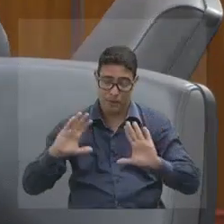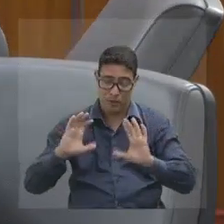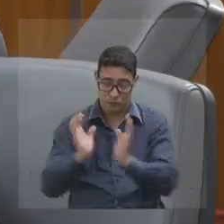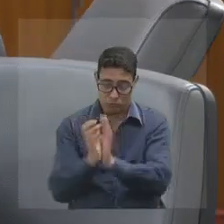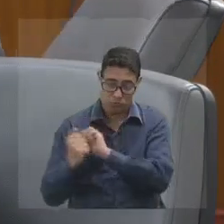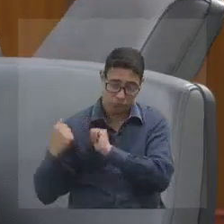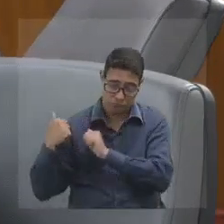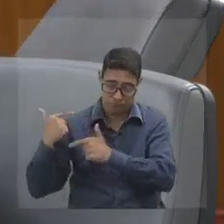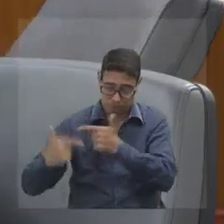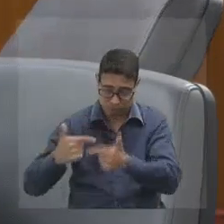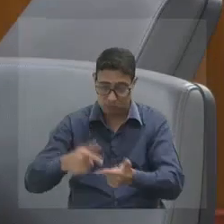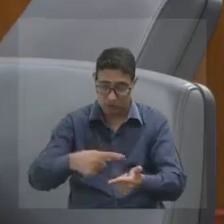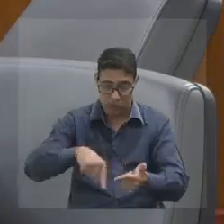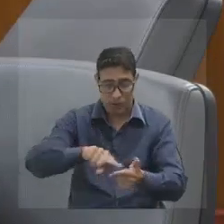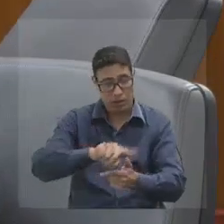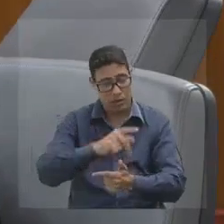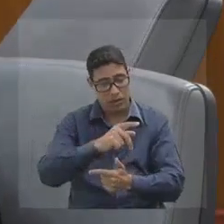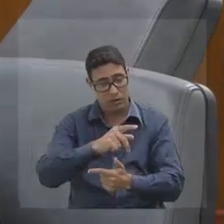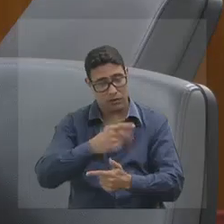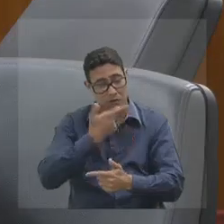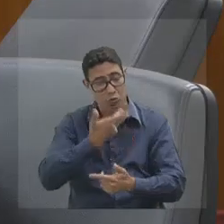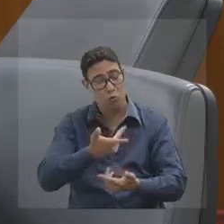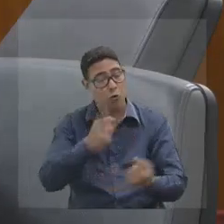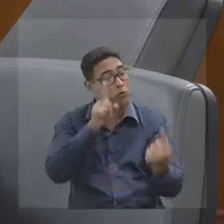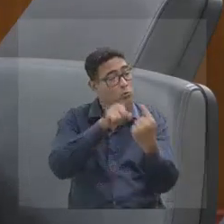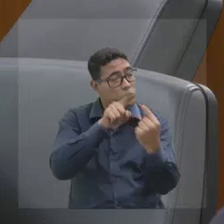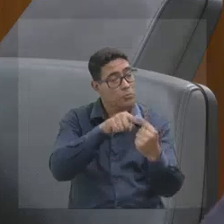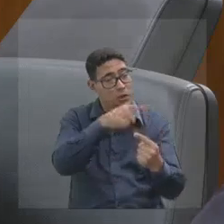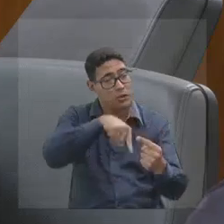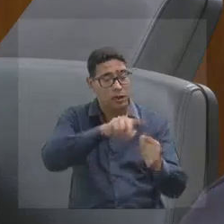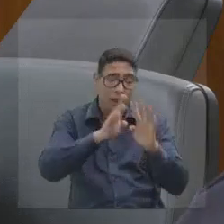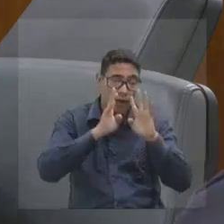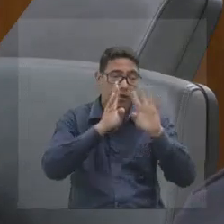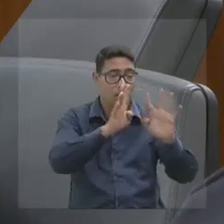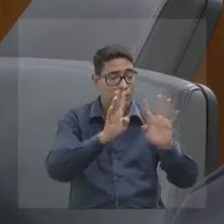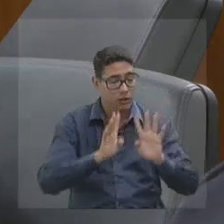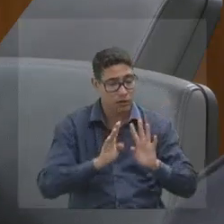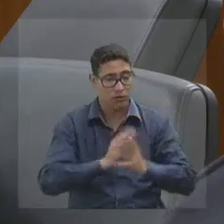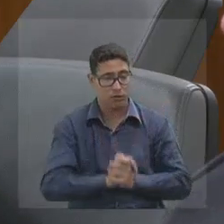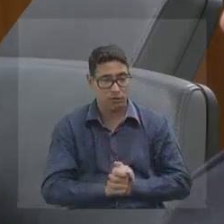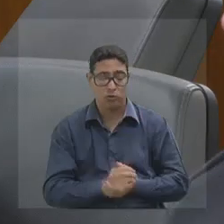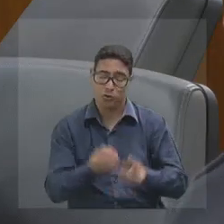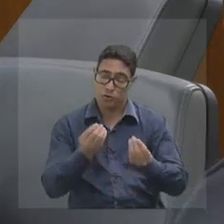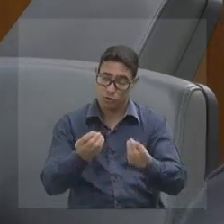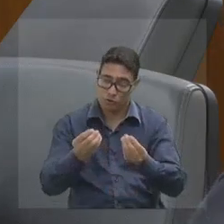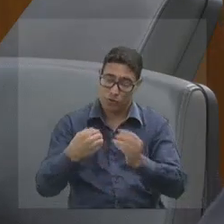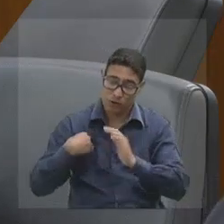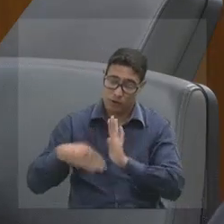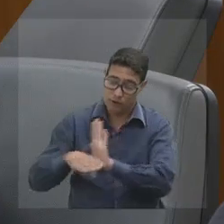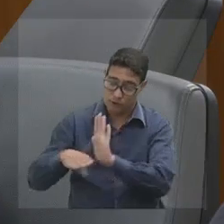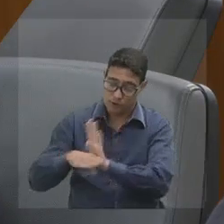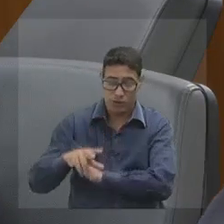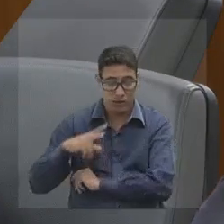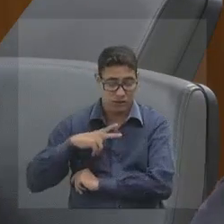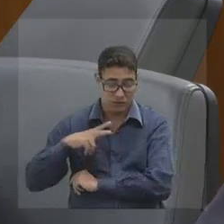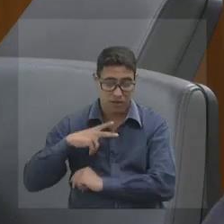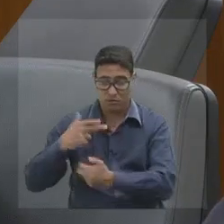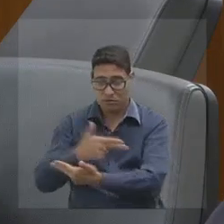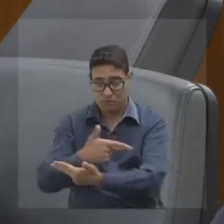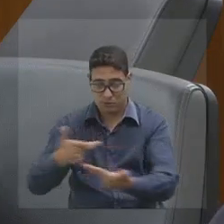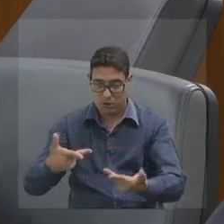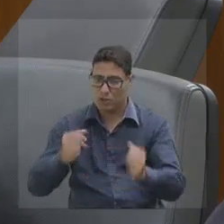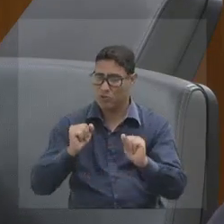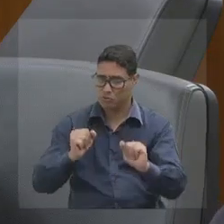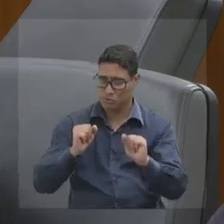que ela quer ser ouvida né E como que aí assessorias é Independentes técnicas Independentes